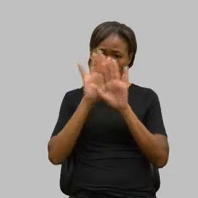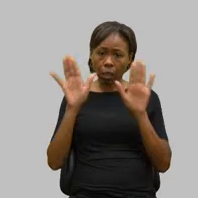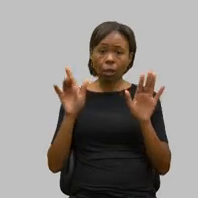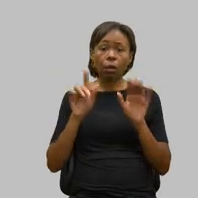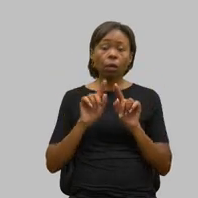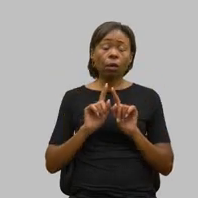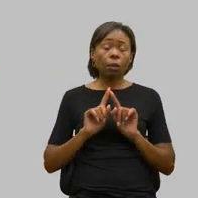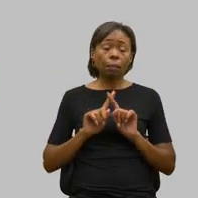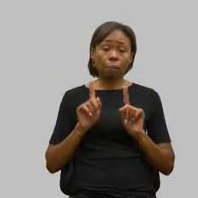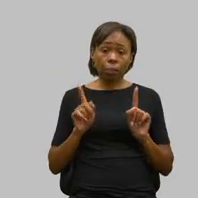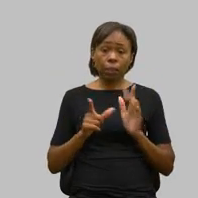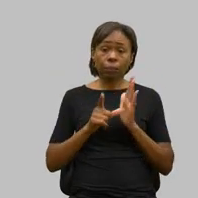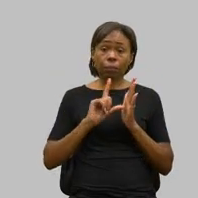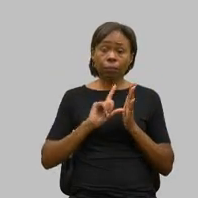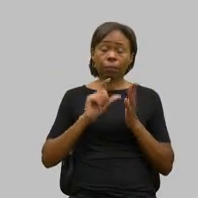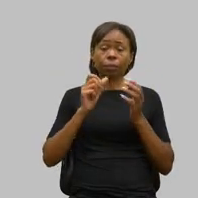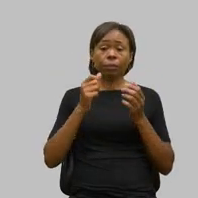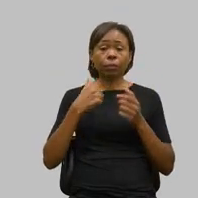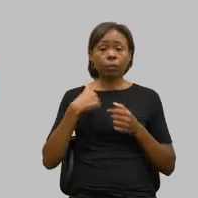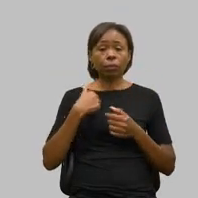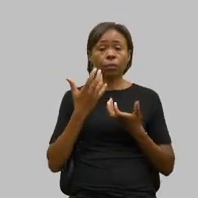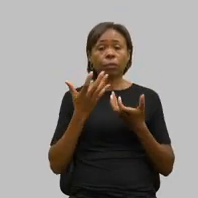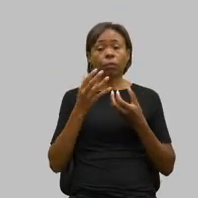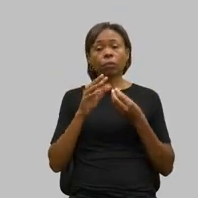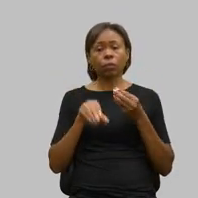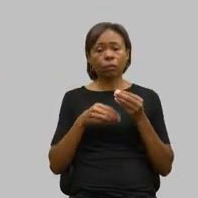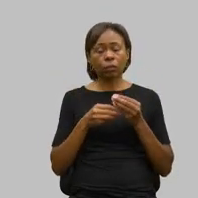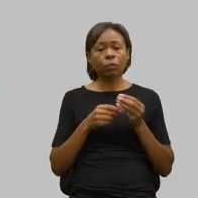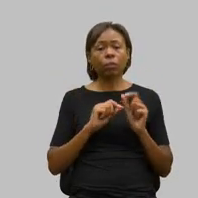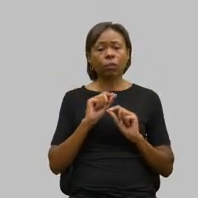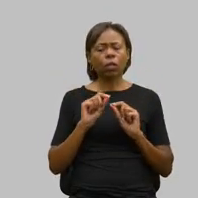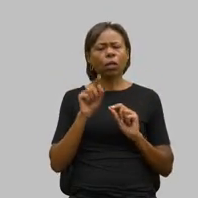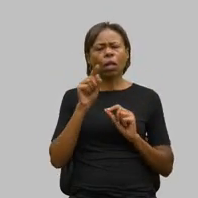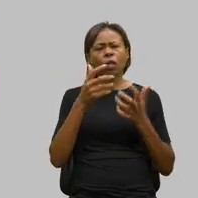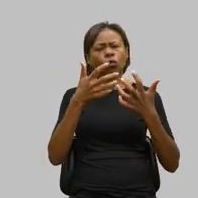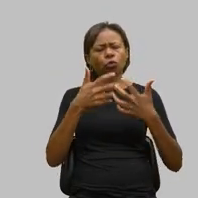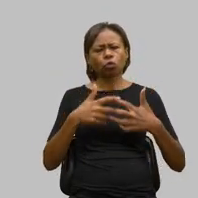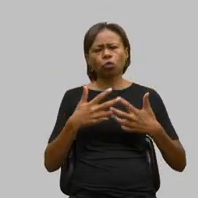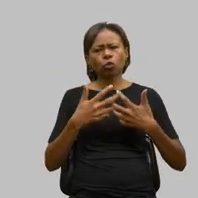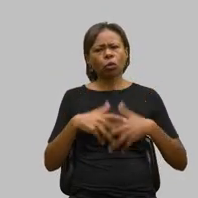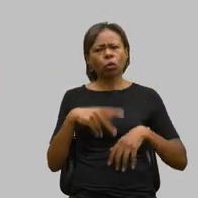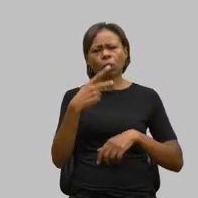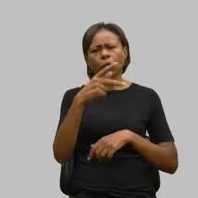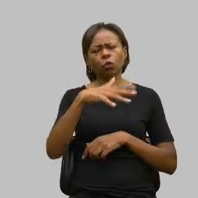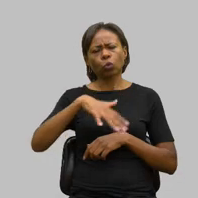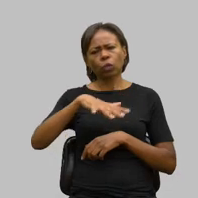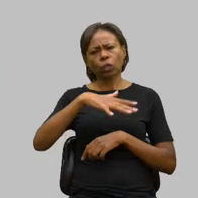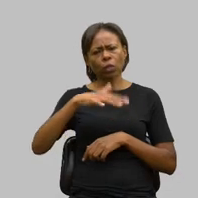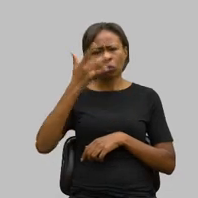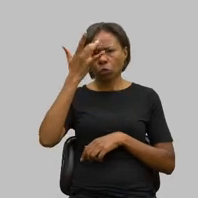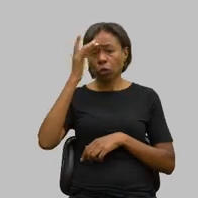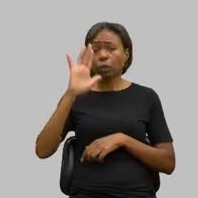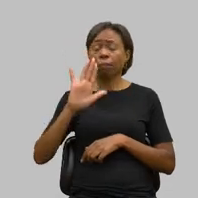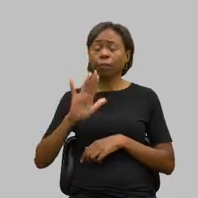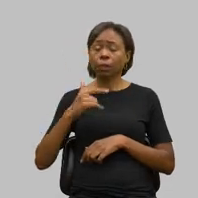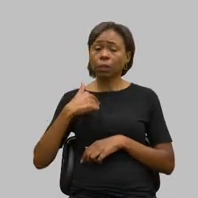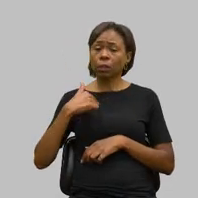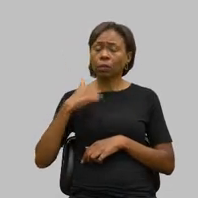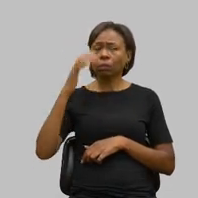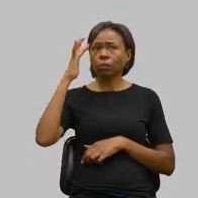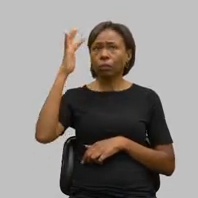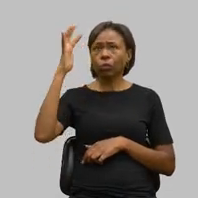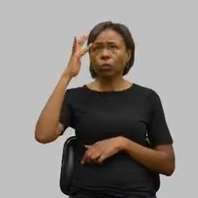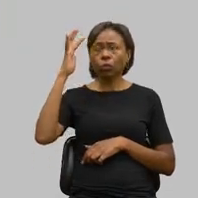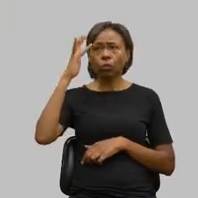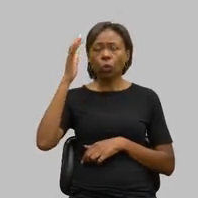região, eu queria contribuir aí, Arlen, eu não sei como funciona lá na sua região, mas eu ainda tenho um sonho de